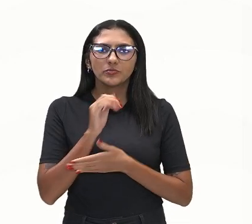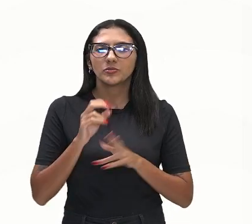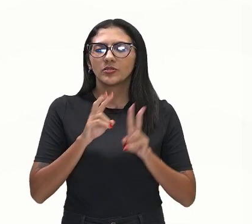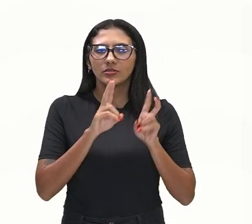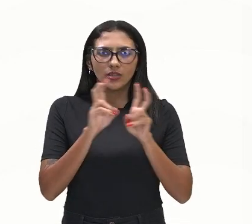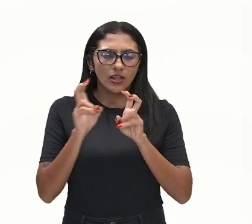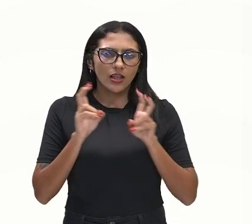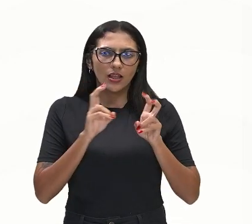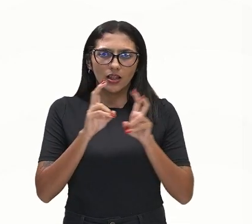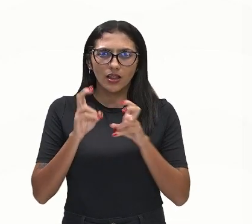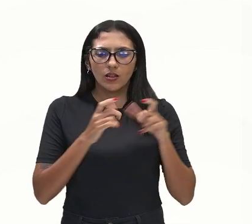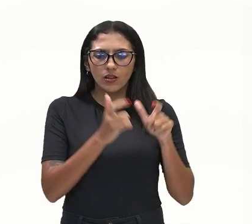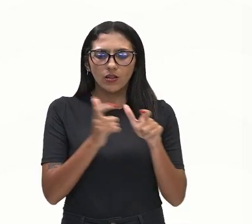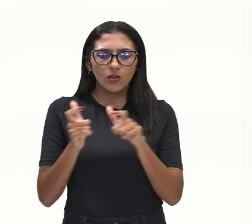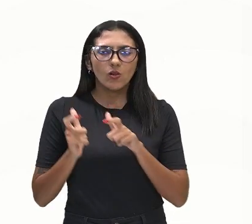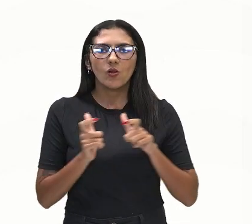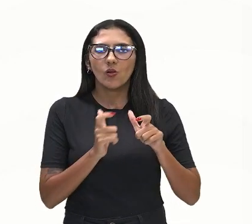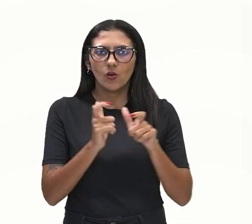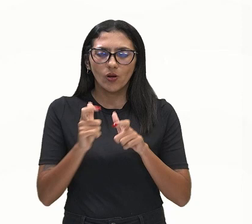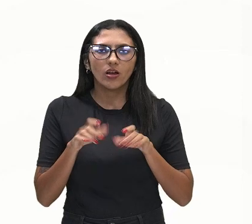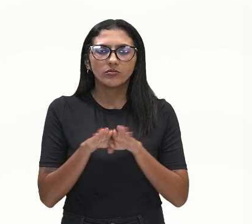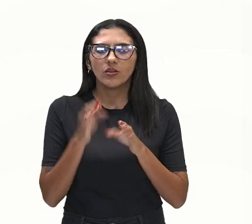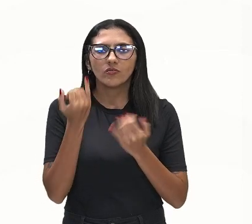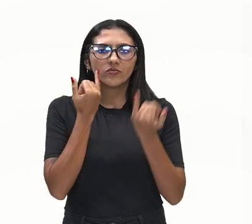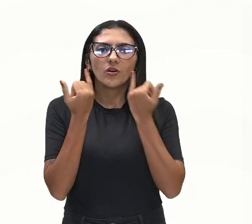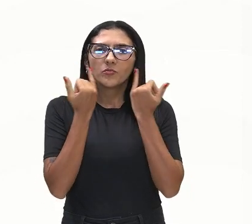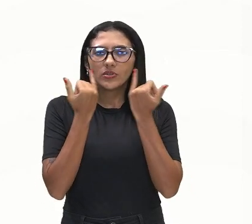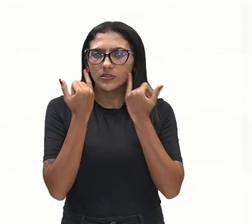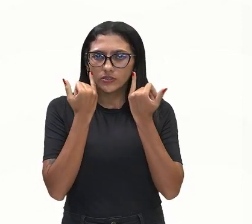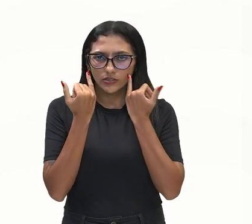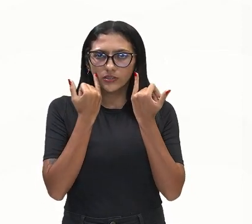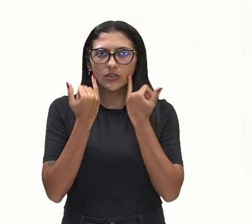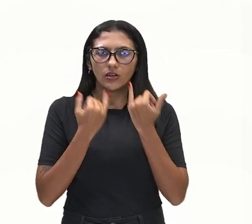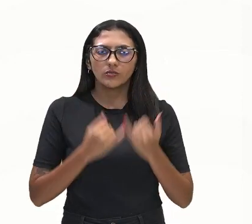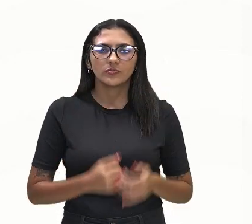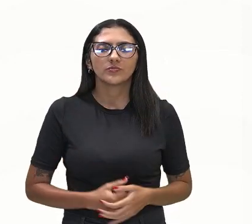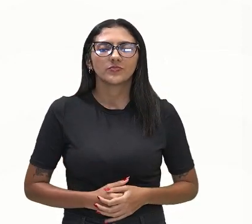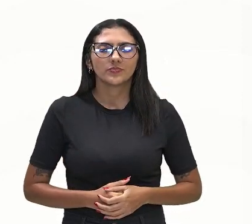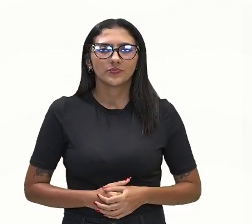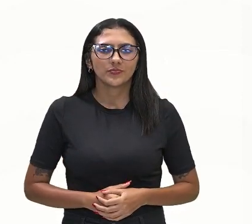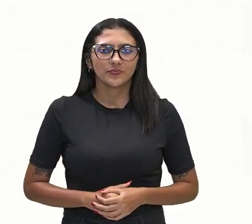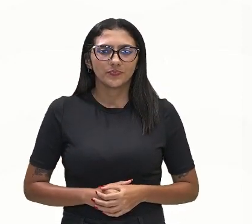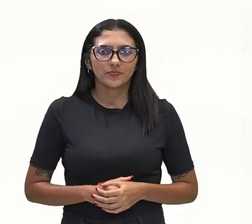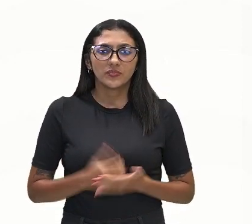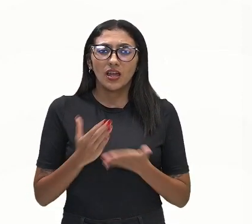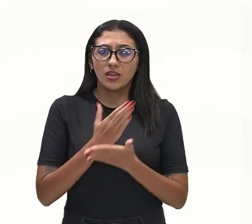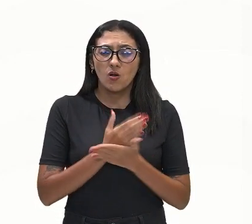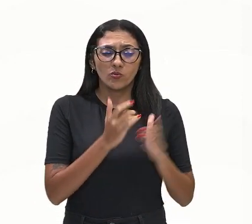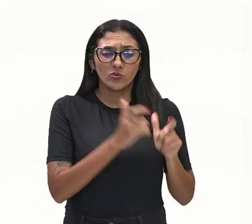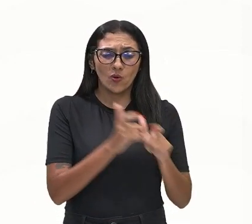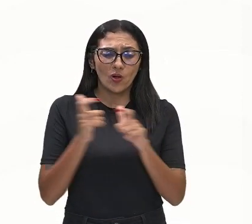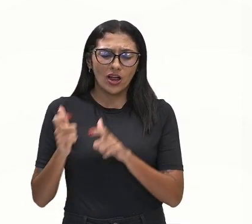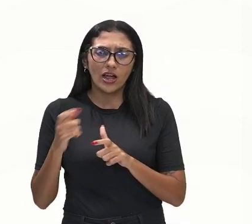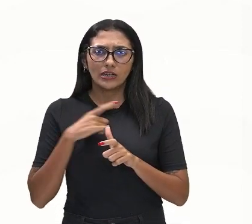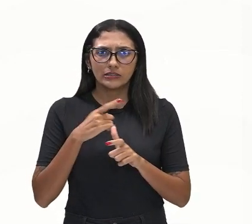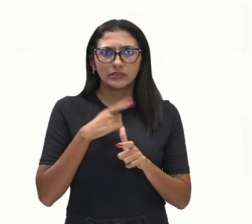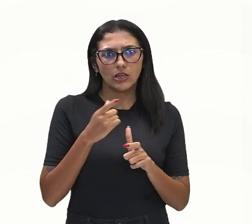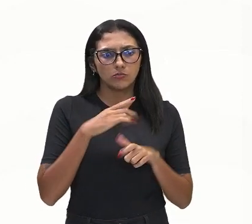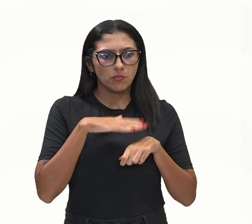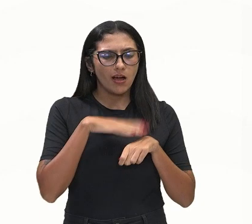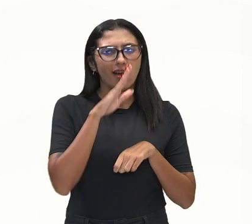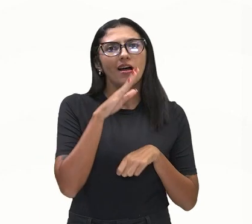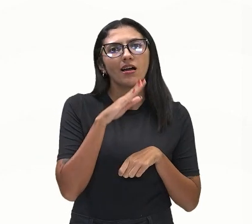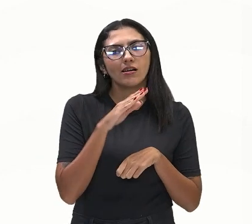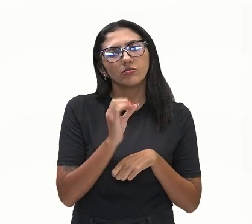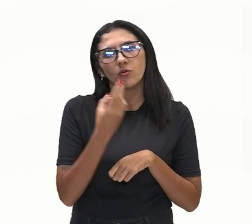setores, tendo as diferentes e também de diversas formas de intensidade. Em alguns lugares ela vai ser mais intensa, em outros ela